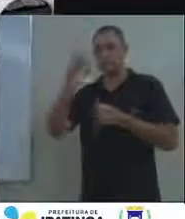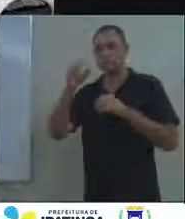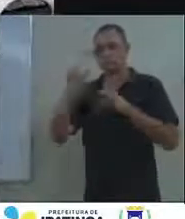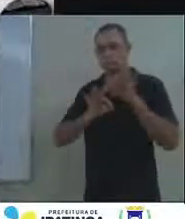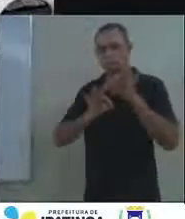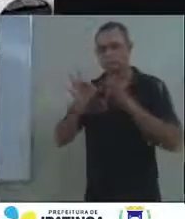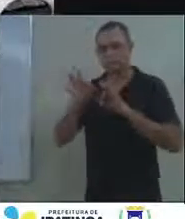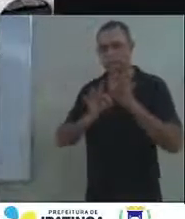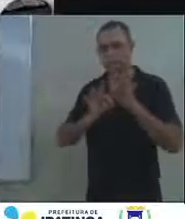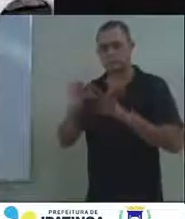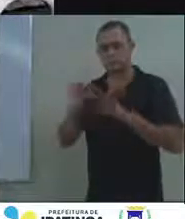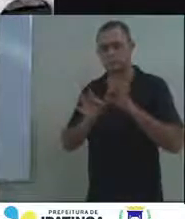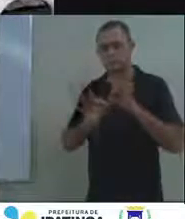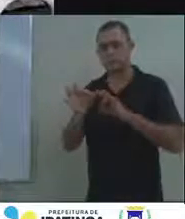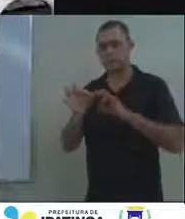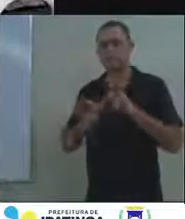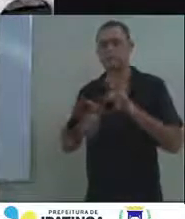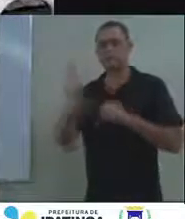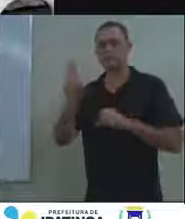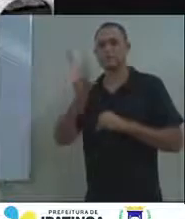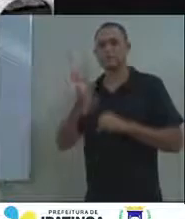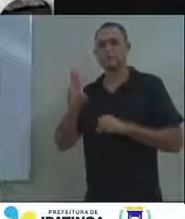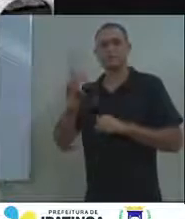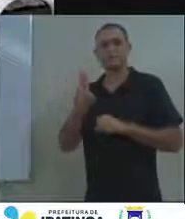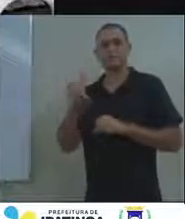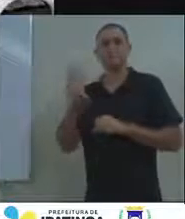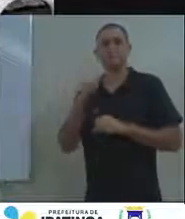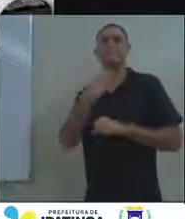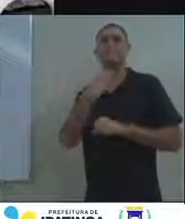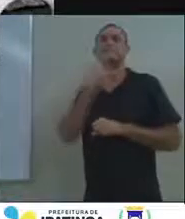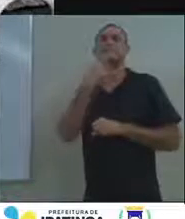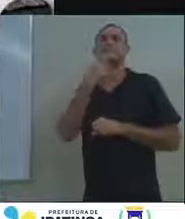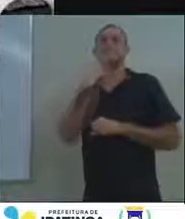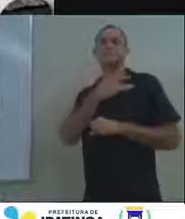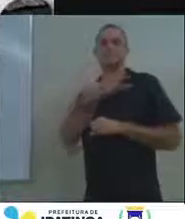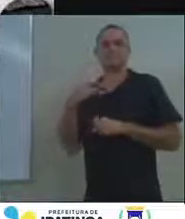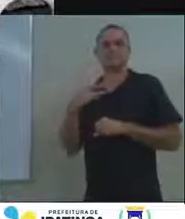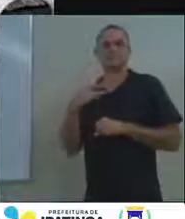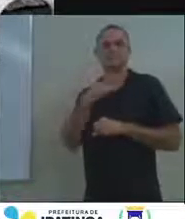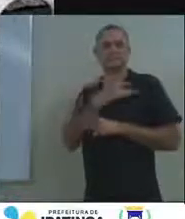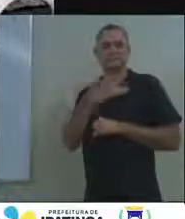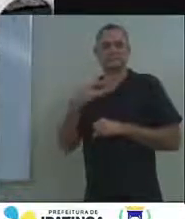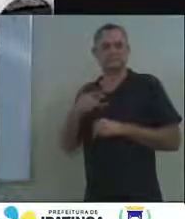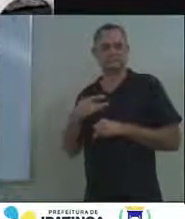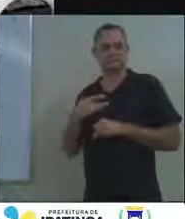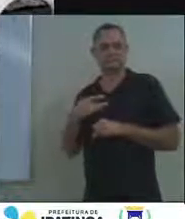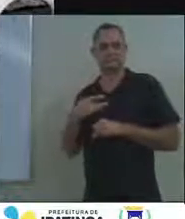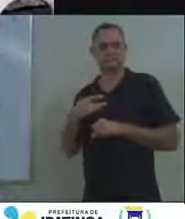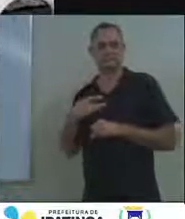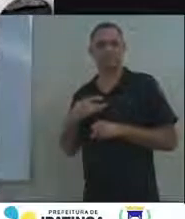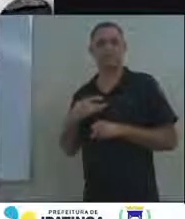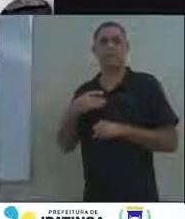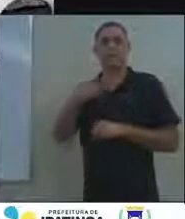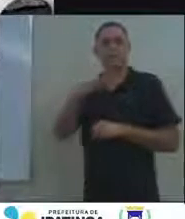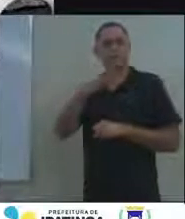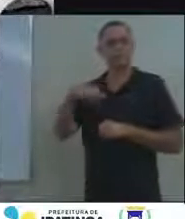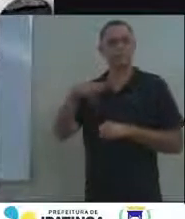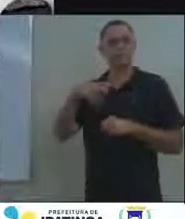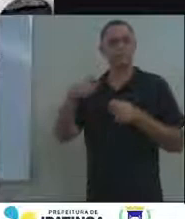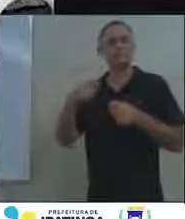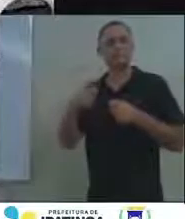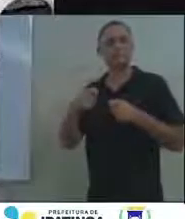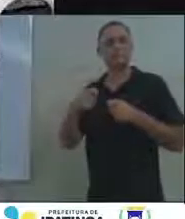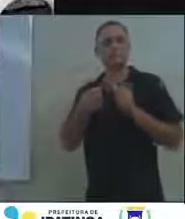de promoção da saúde vocal é a gente fazer isso em grupos, né? Então, a gente